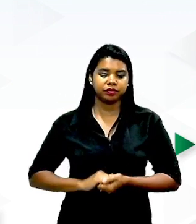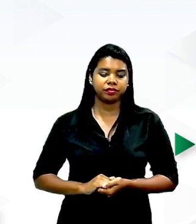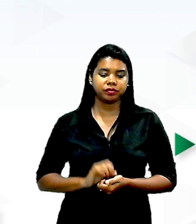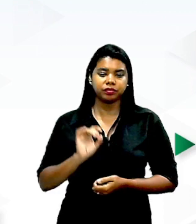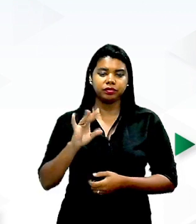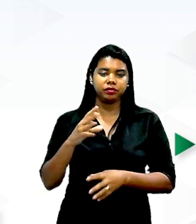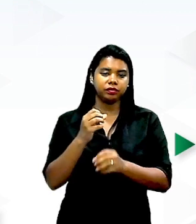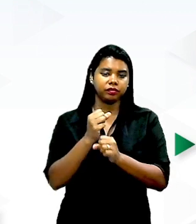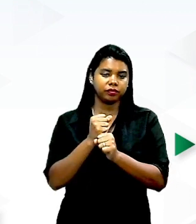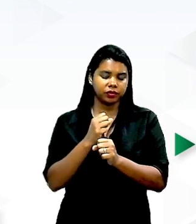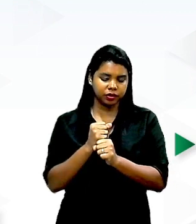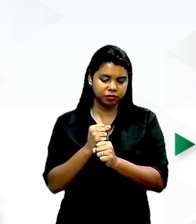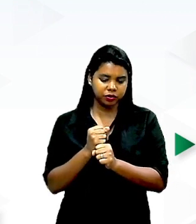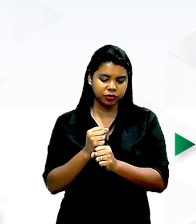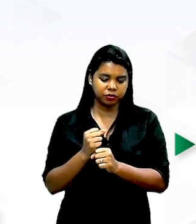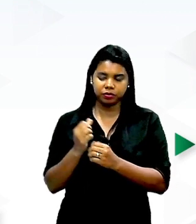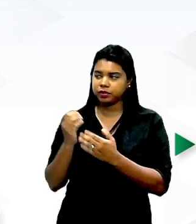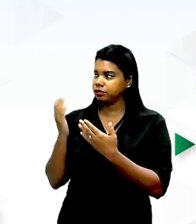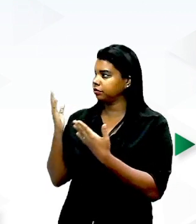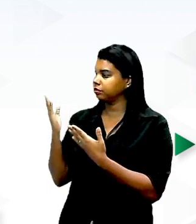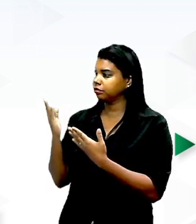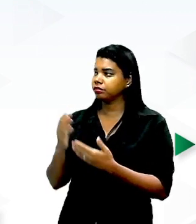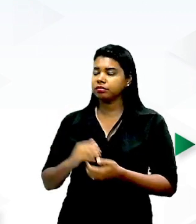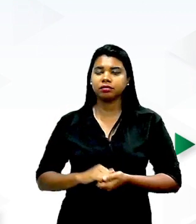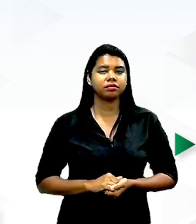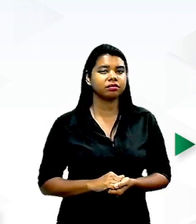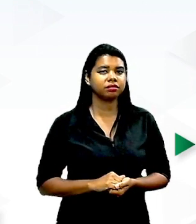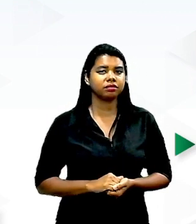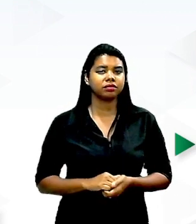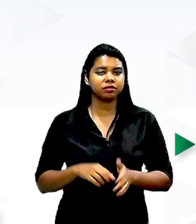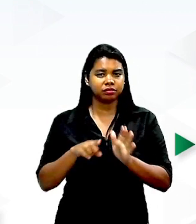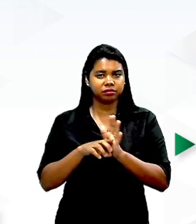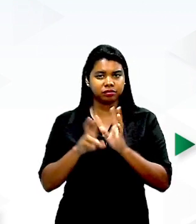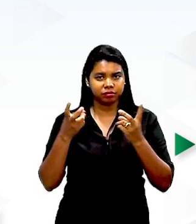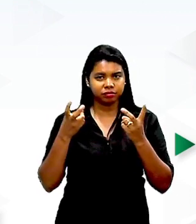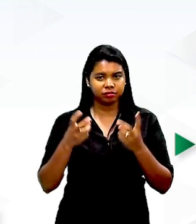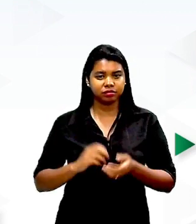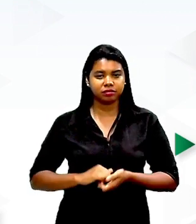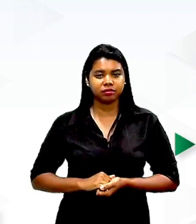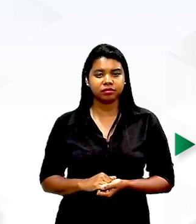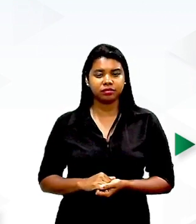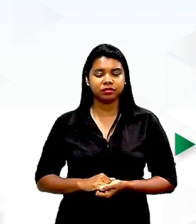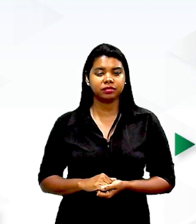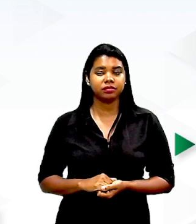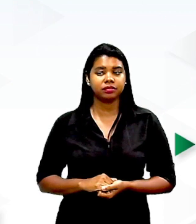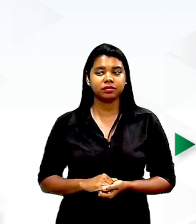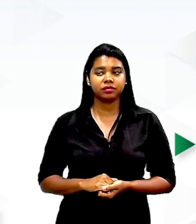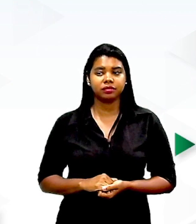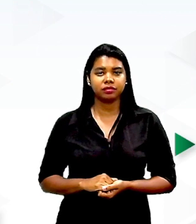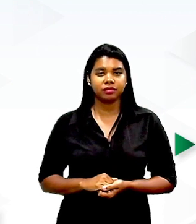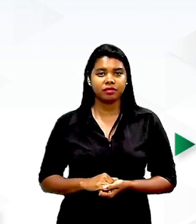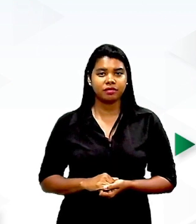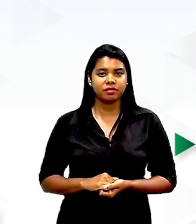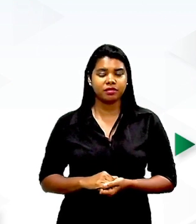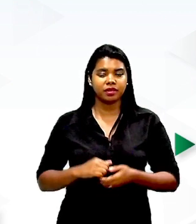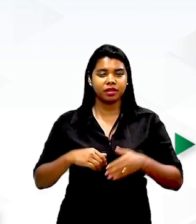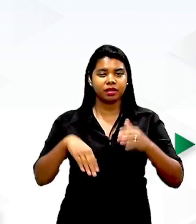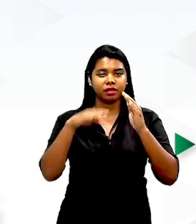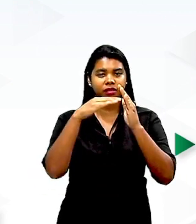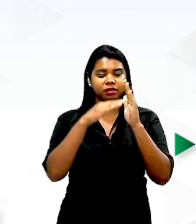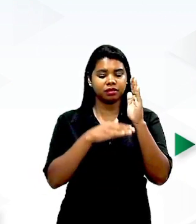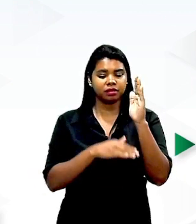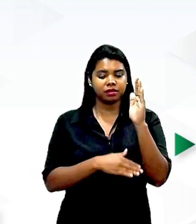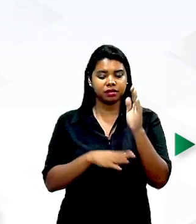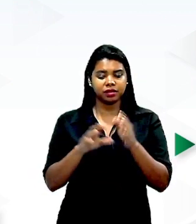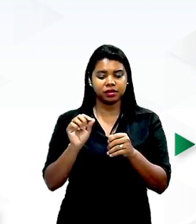calcular, então, o valor de x lá em cima. Professor, essas questões são interessantes? São, né? Tem prédio que faz isso para